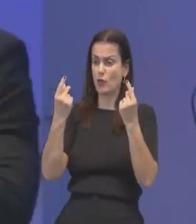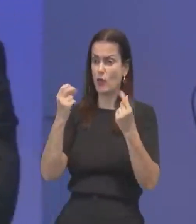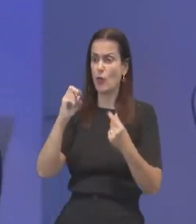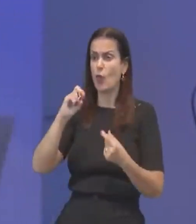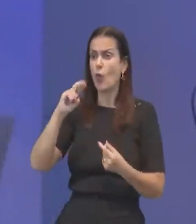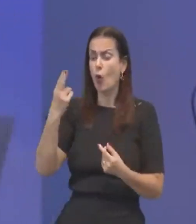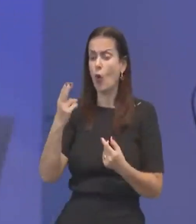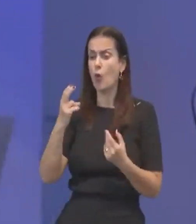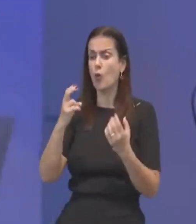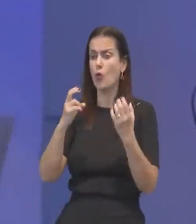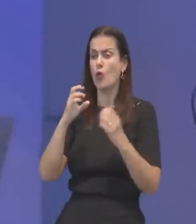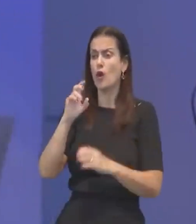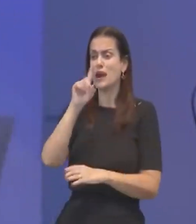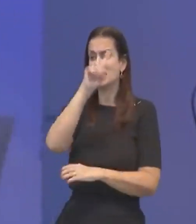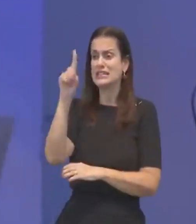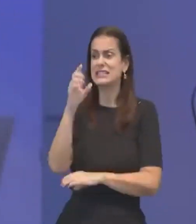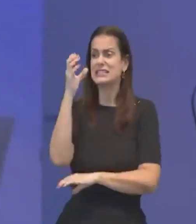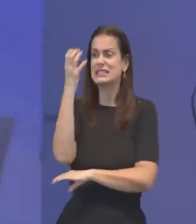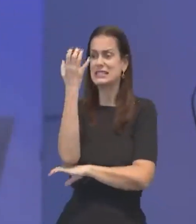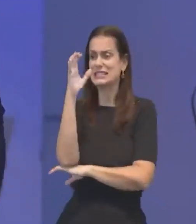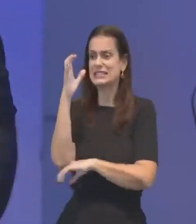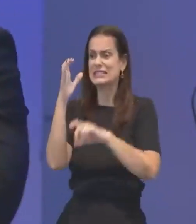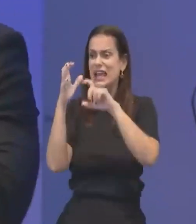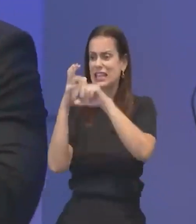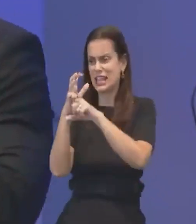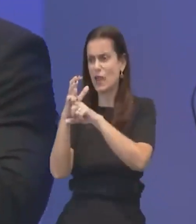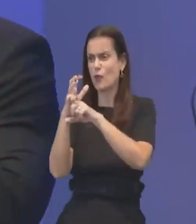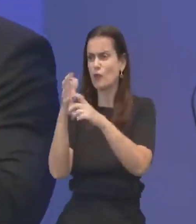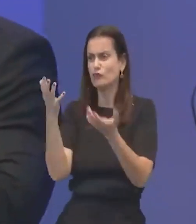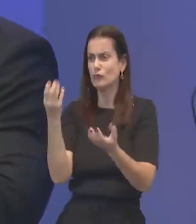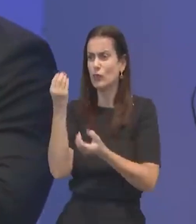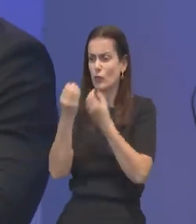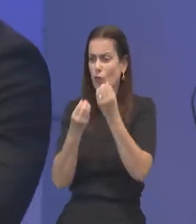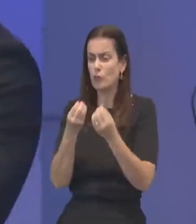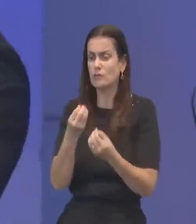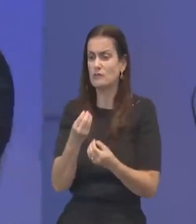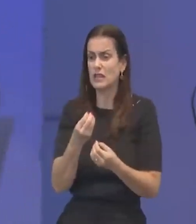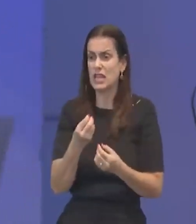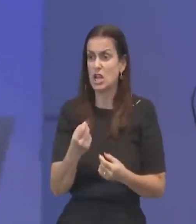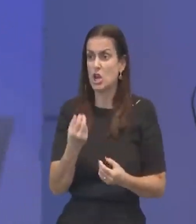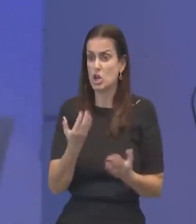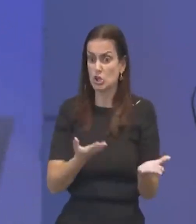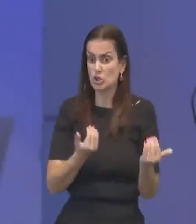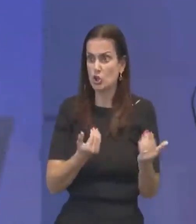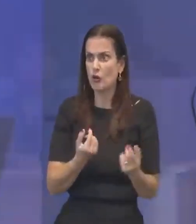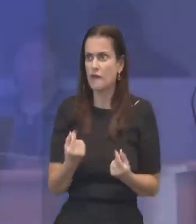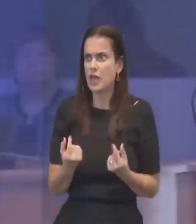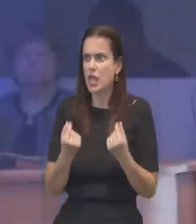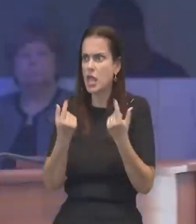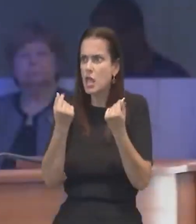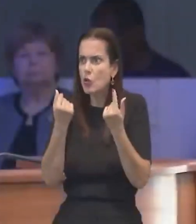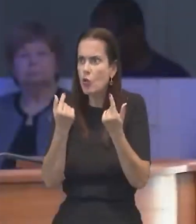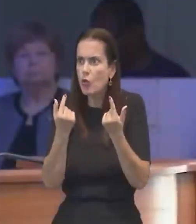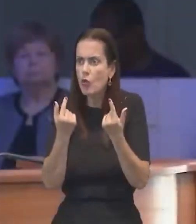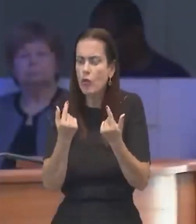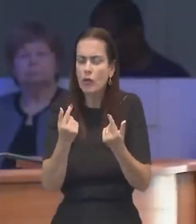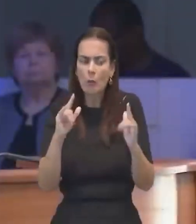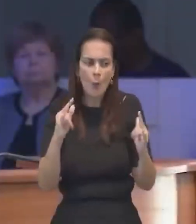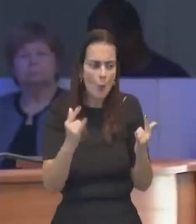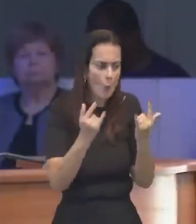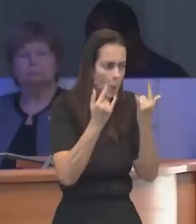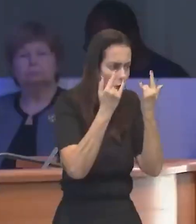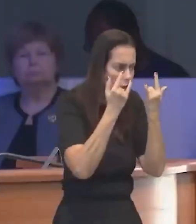jovem rico manteve o seu apego pela sua riqueza e ele virou as costas para uma vida nova com Cristo.